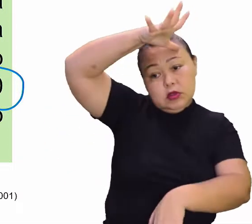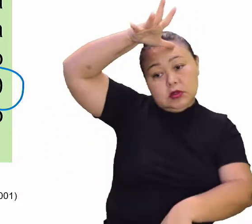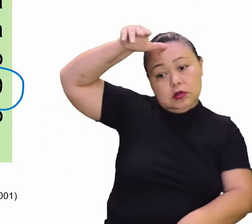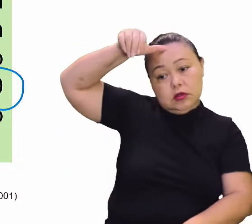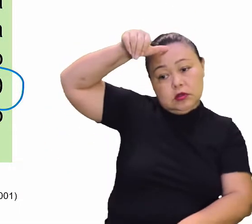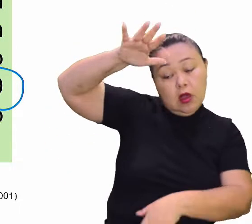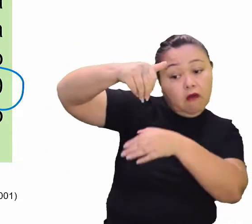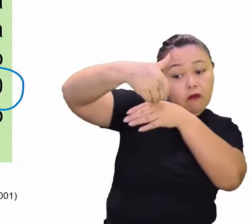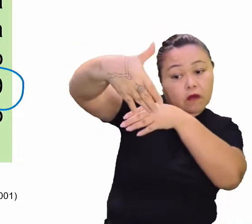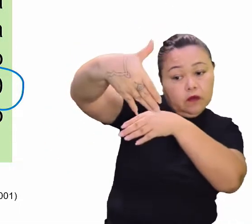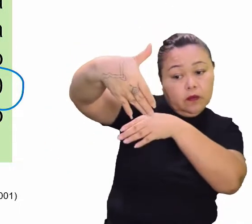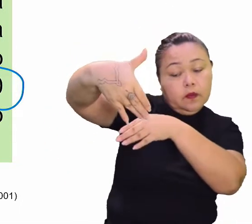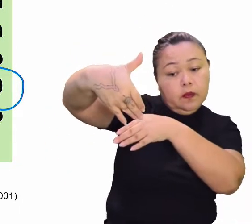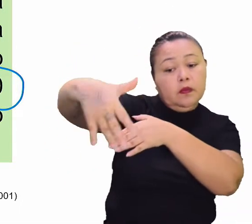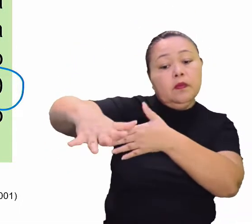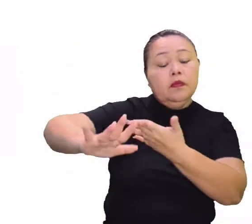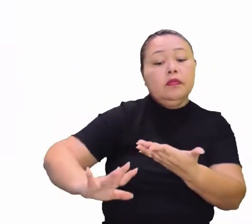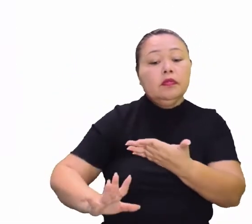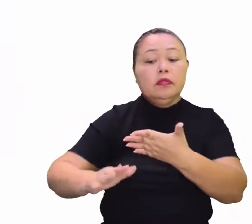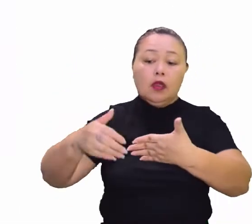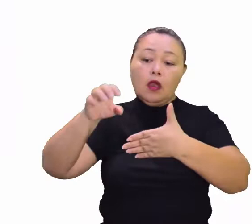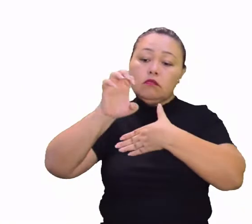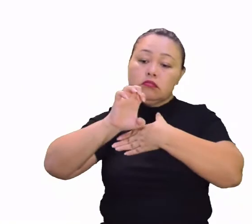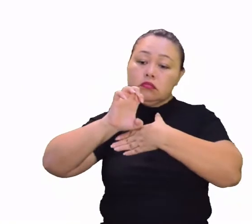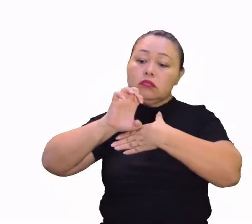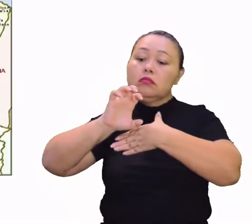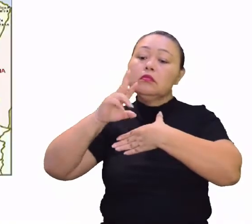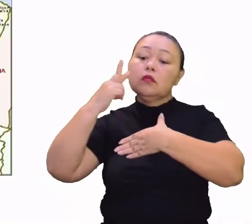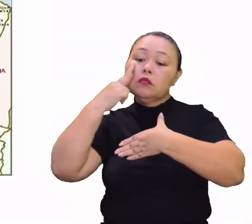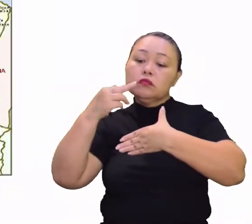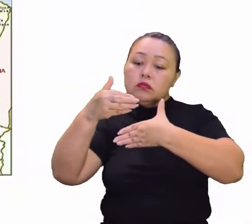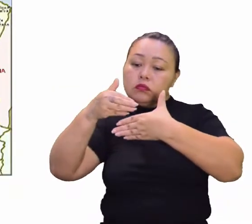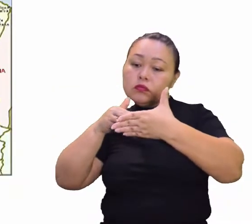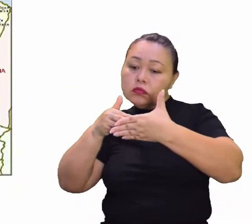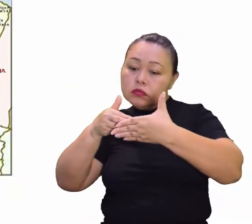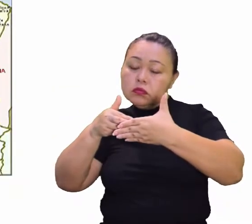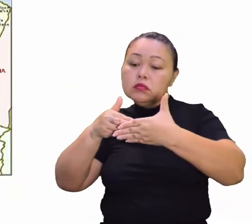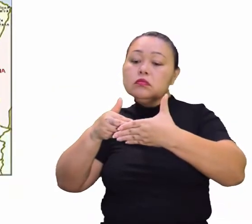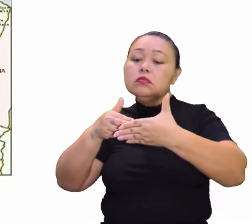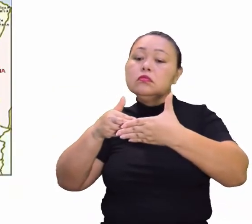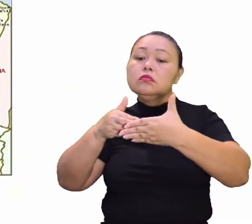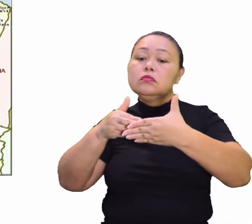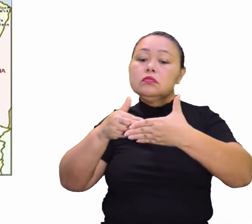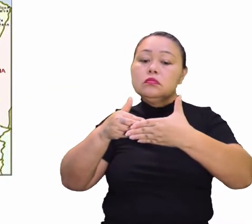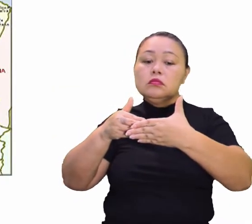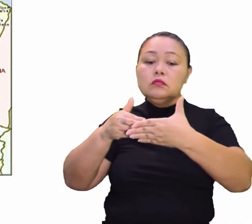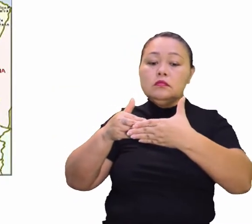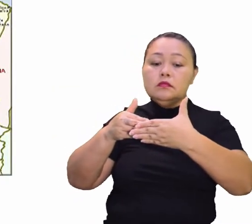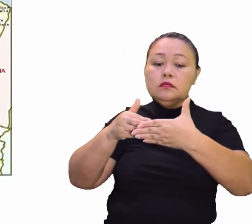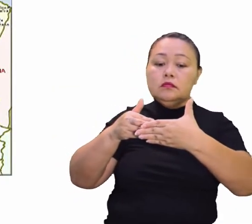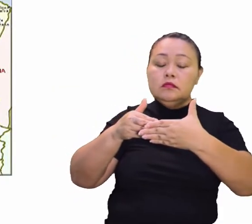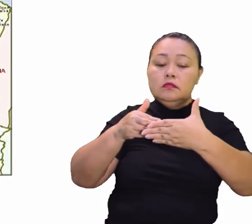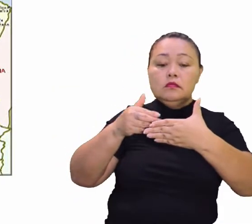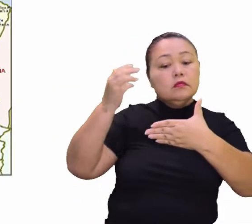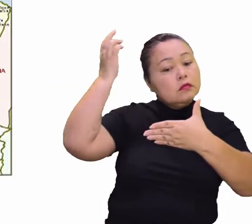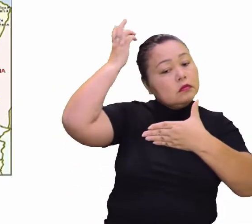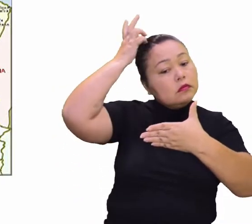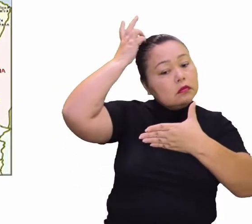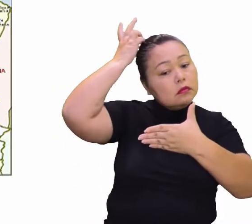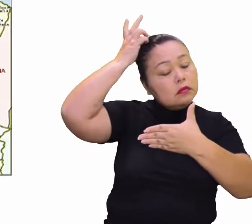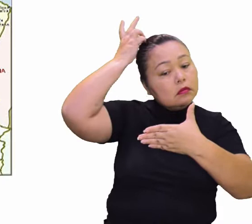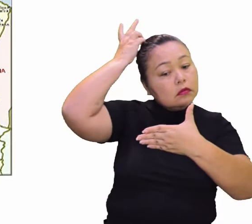do Amazonas. Muito bem. Ok? Como vimos aqui, ó. Só esse pedacinho aqui, vamos apagar isso